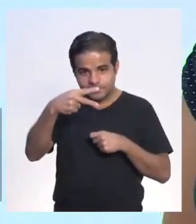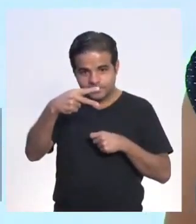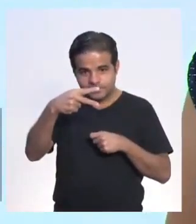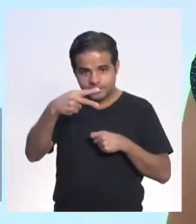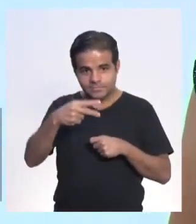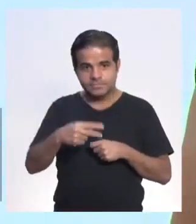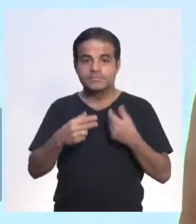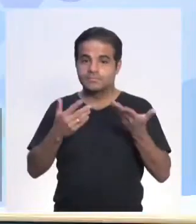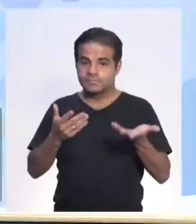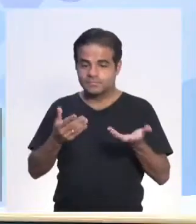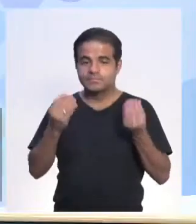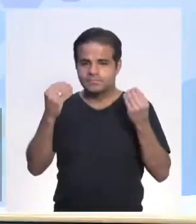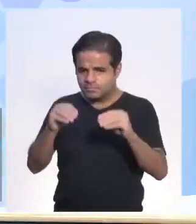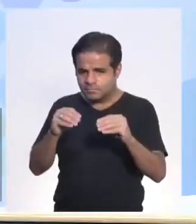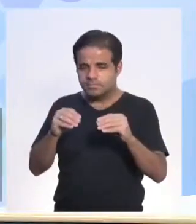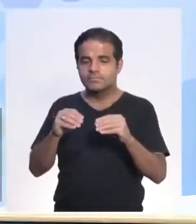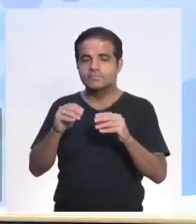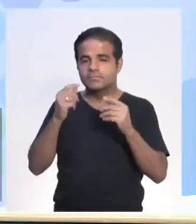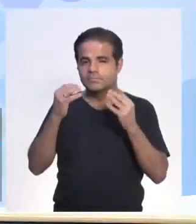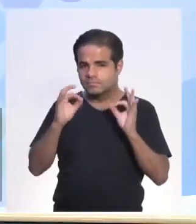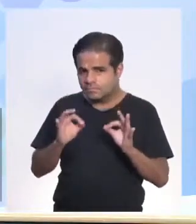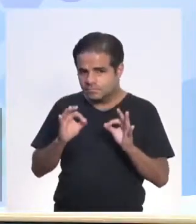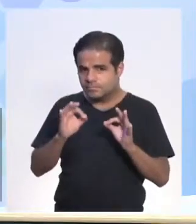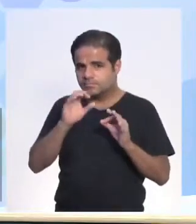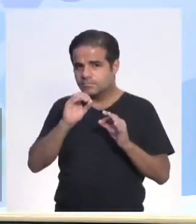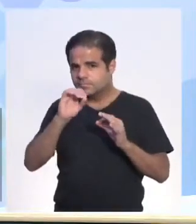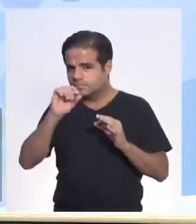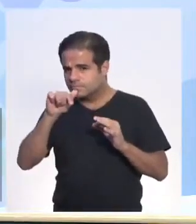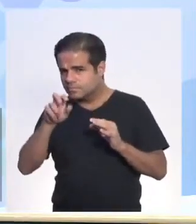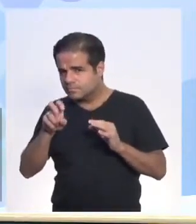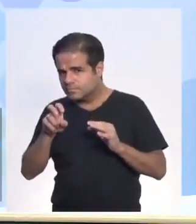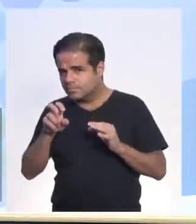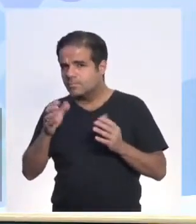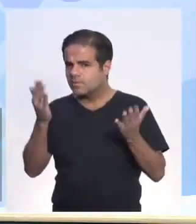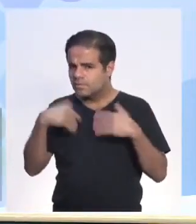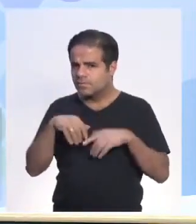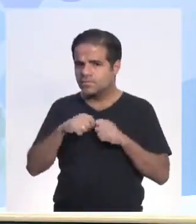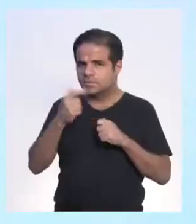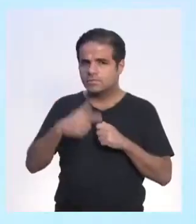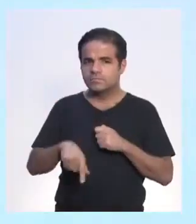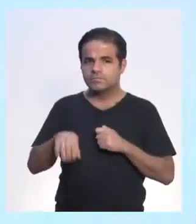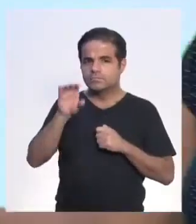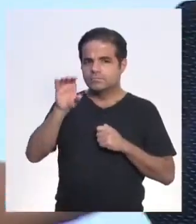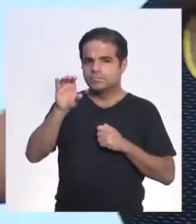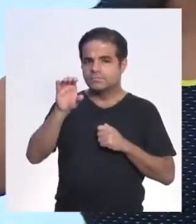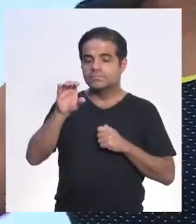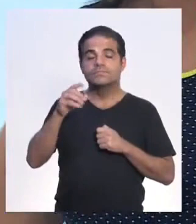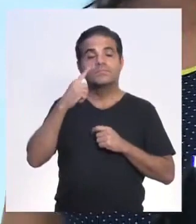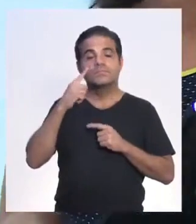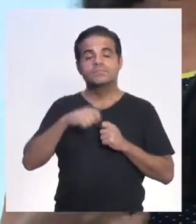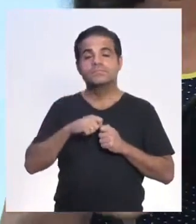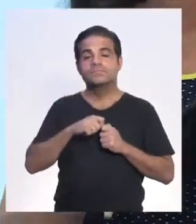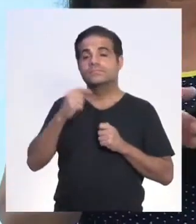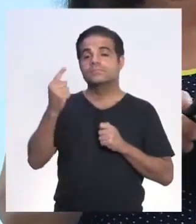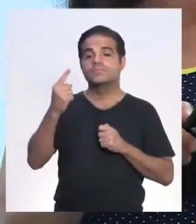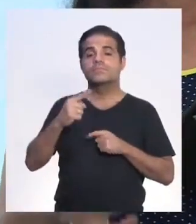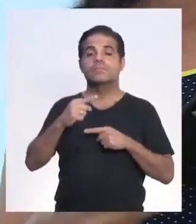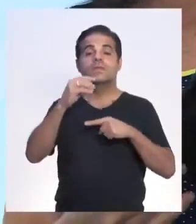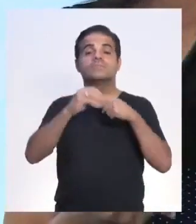1/125. Entendeu? Ainda não? Vamos fazer mais um? Olha a letra C. Vamos lá na primeira